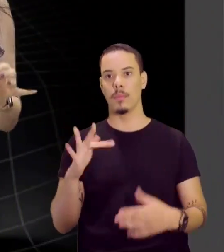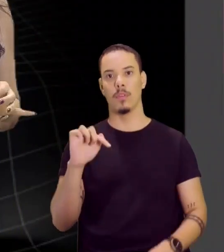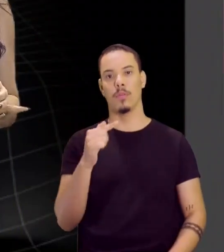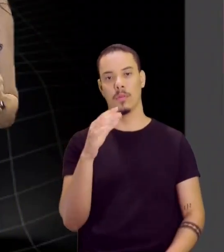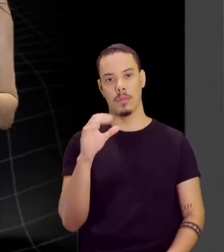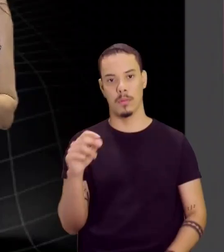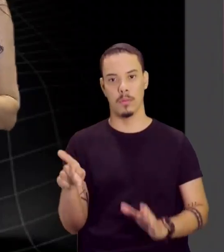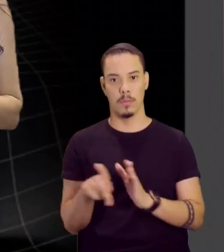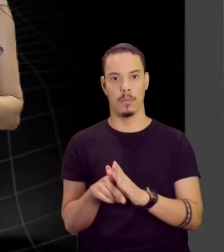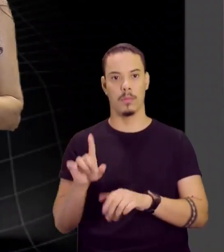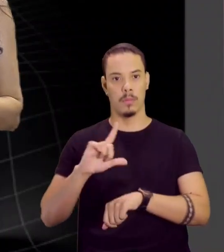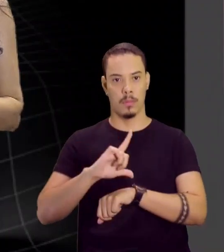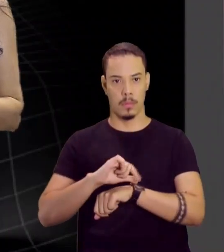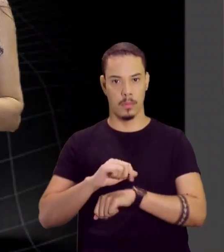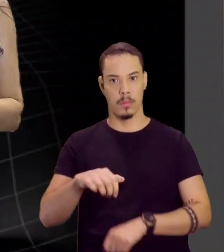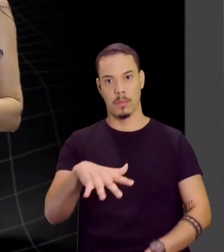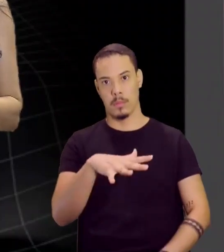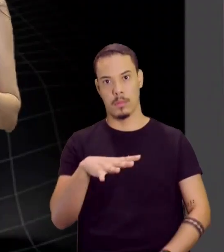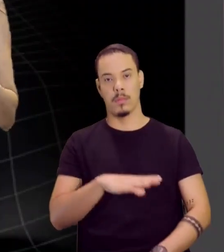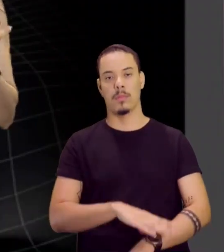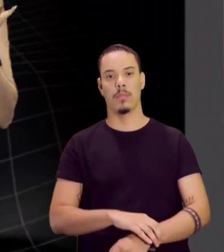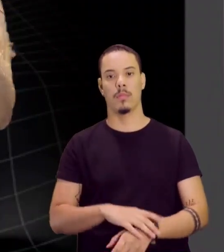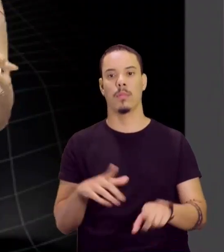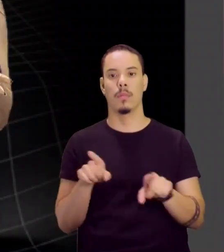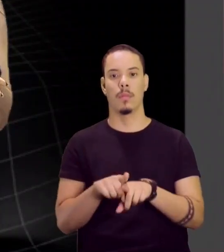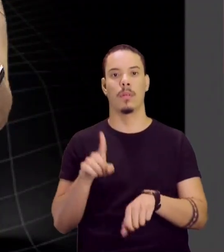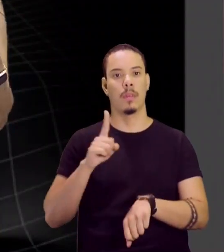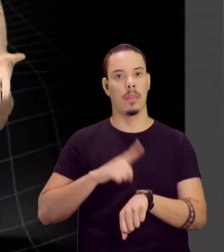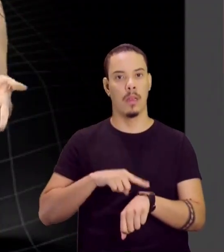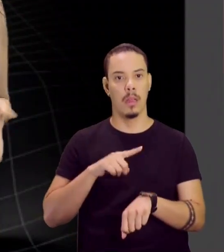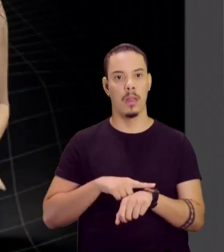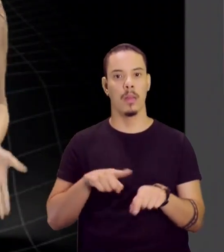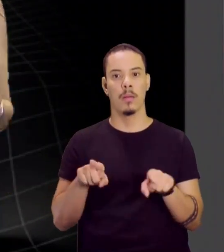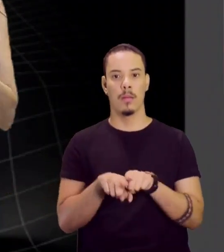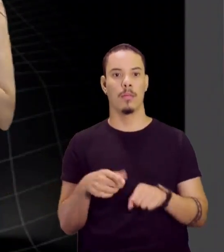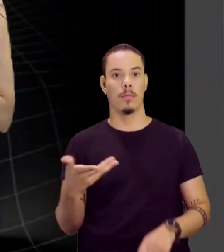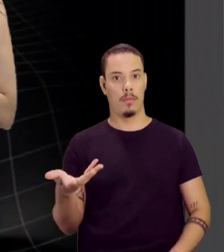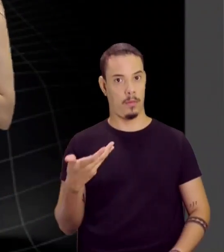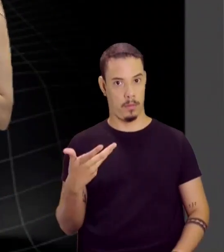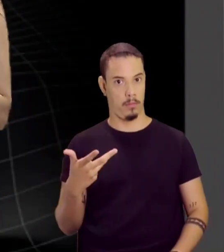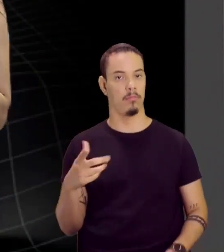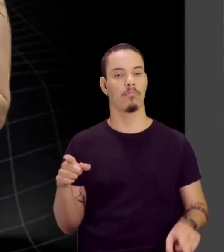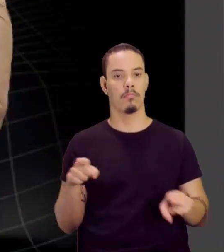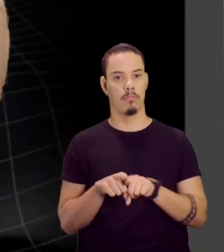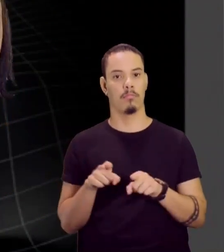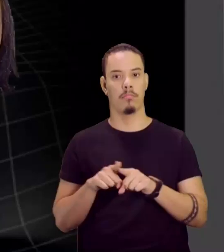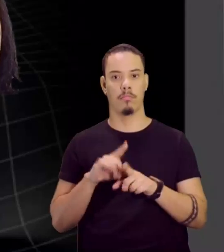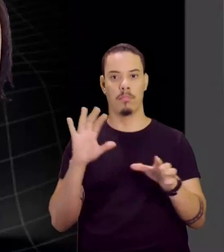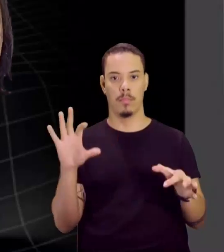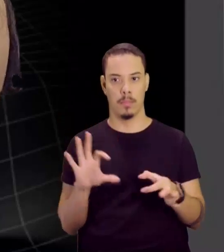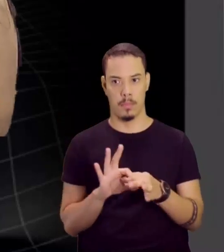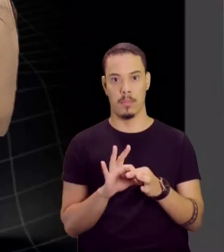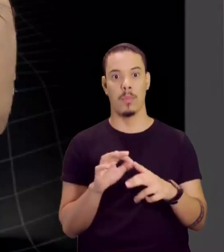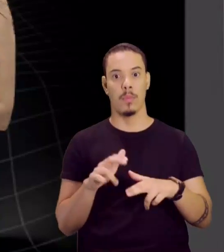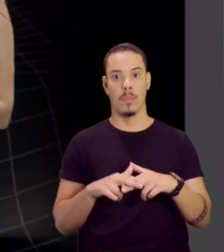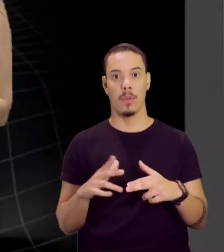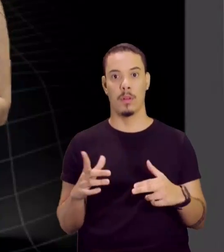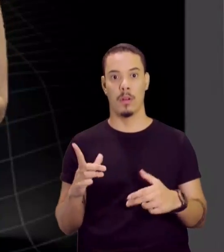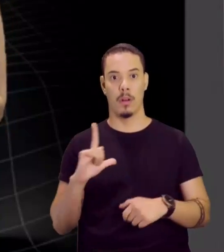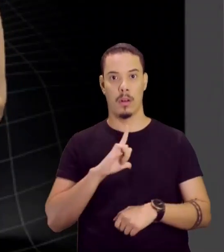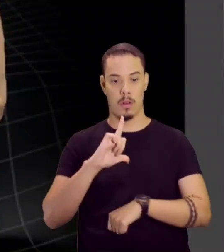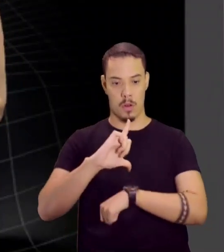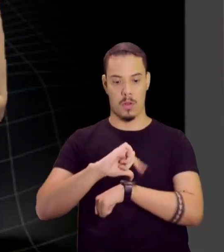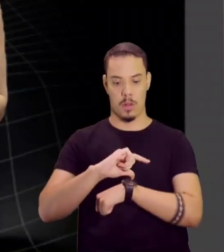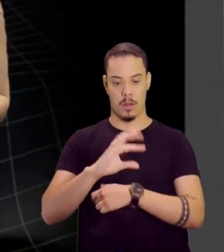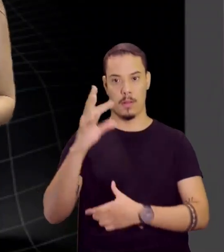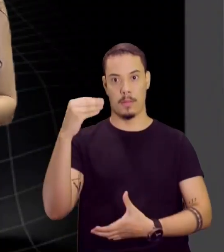do espaço, em função do tempo, função horária da velocidade, que também é em função do tempo, por isso que tem horária no nome, né, Décio?